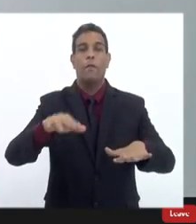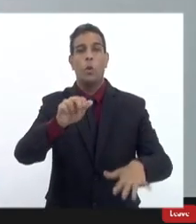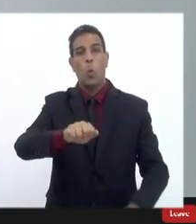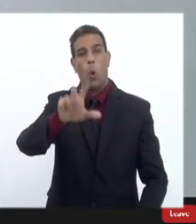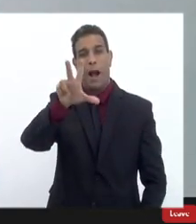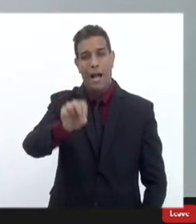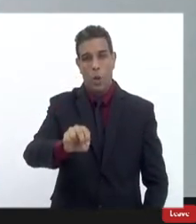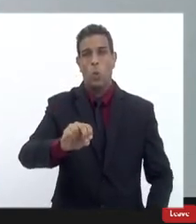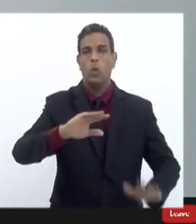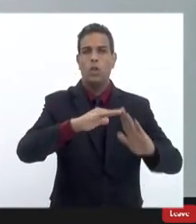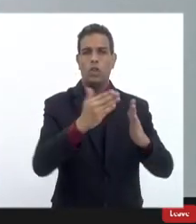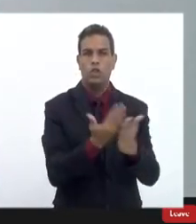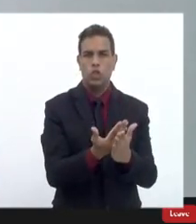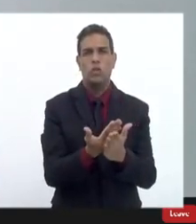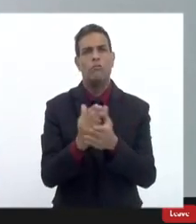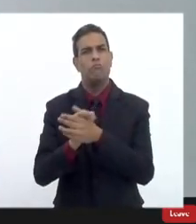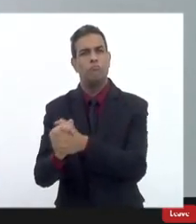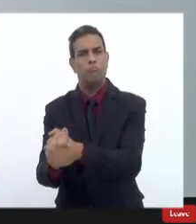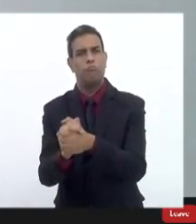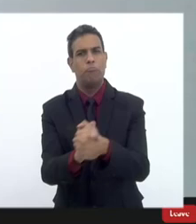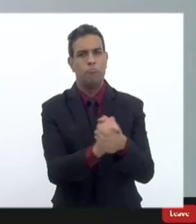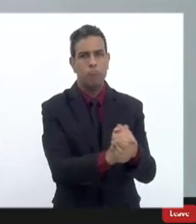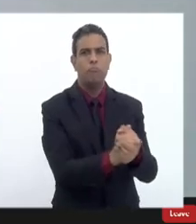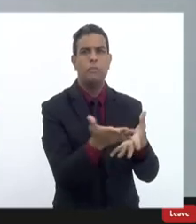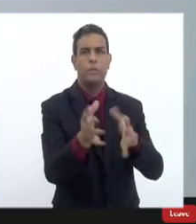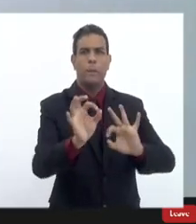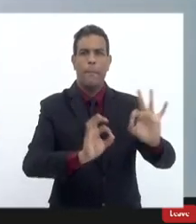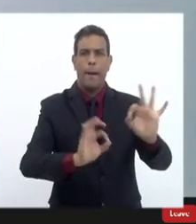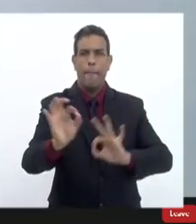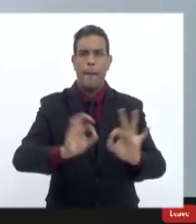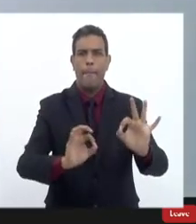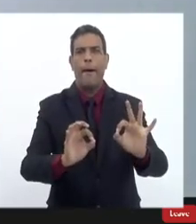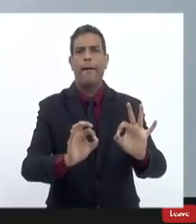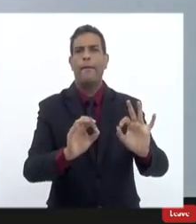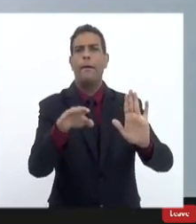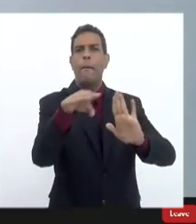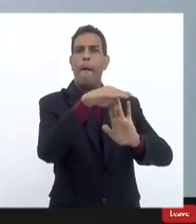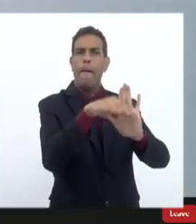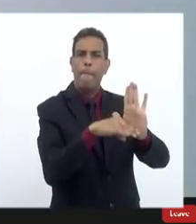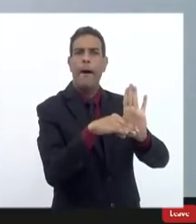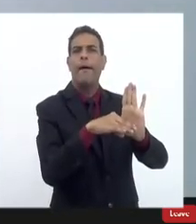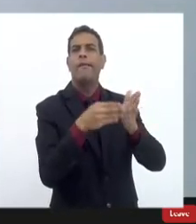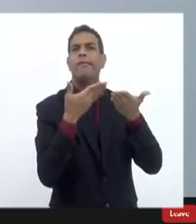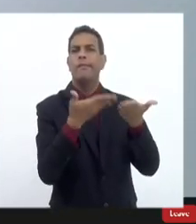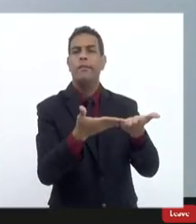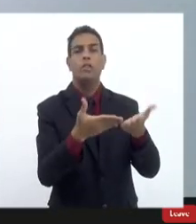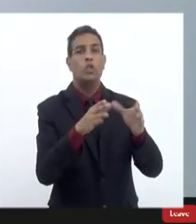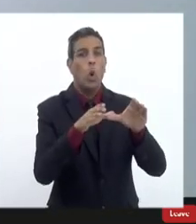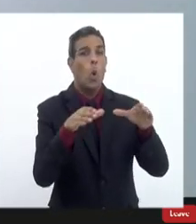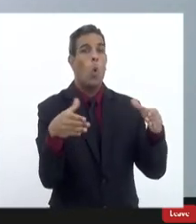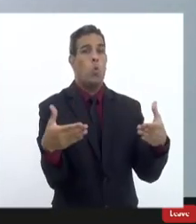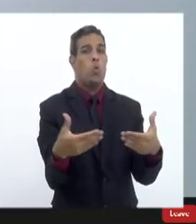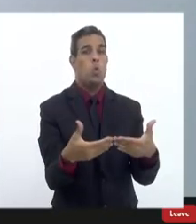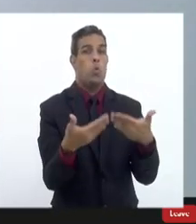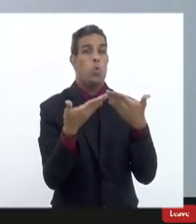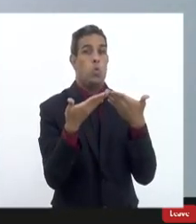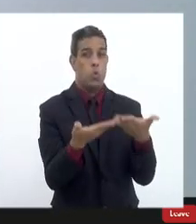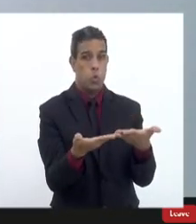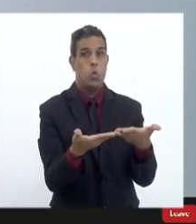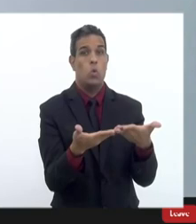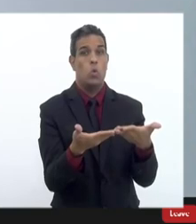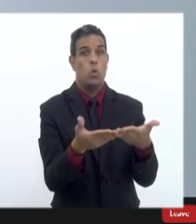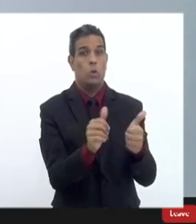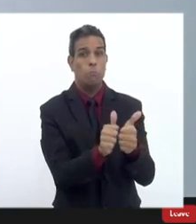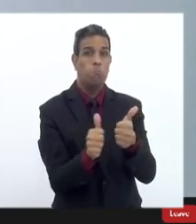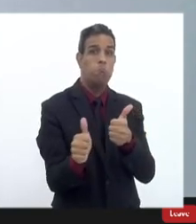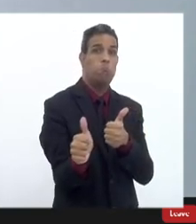também. Cumprimento também a elaboração desse levantamento, né? Estamos diante de uma comissão que sempre se colocou ao lado de uma